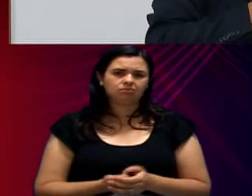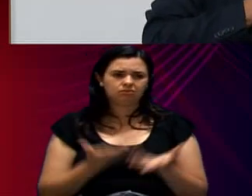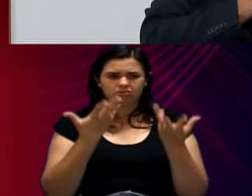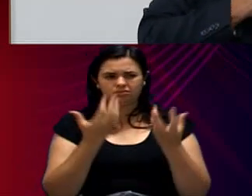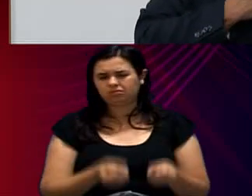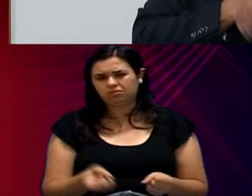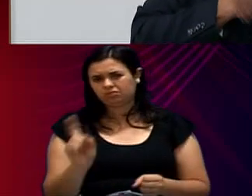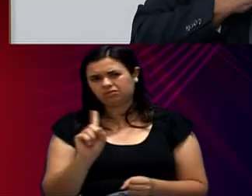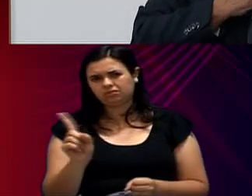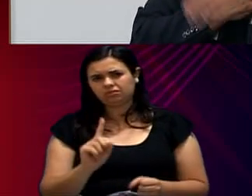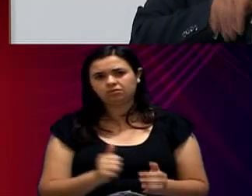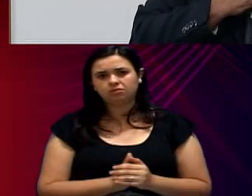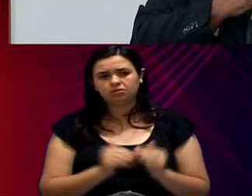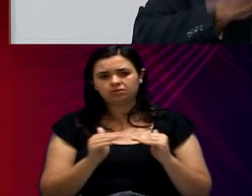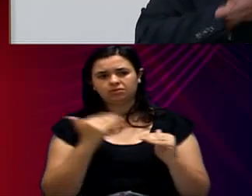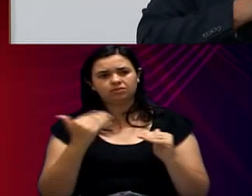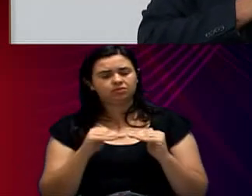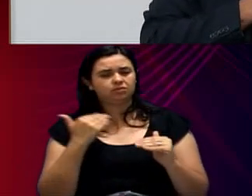Também não.